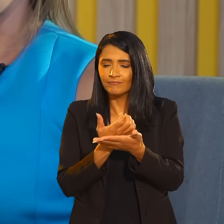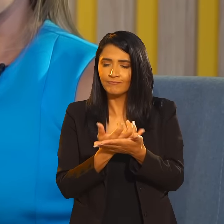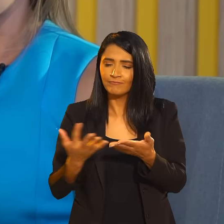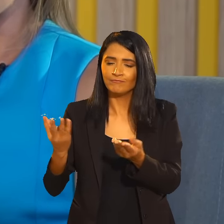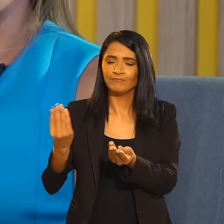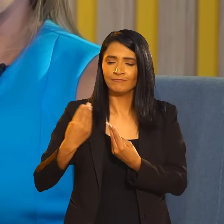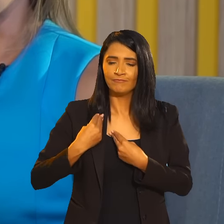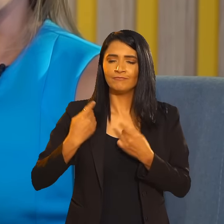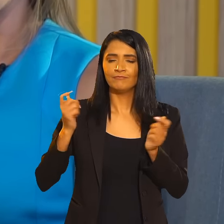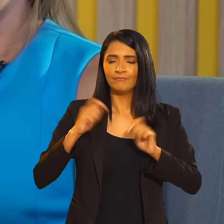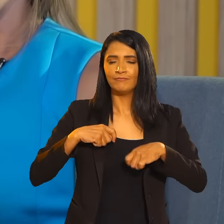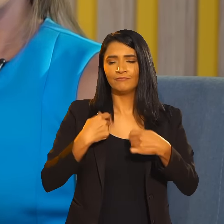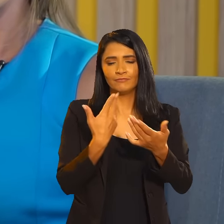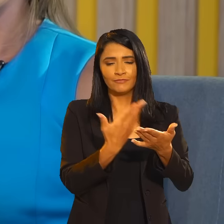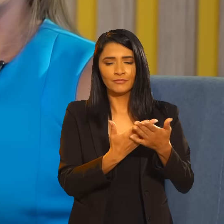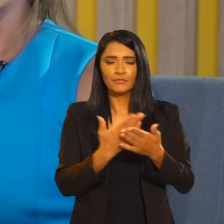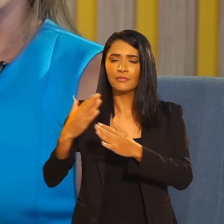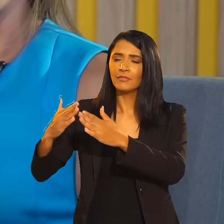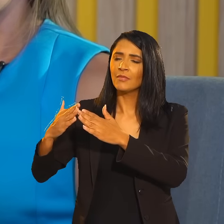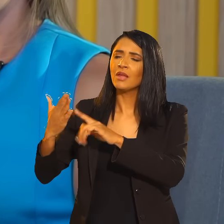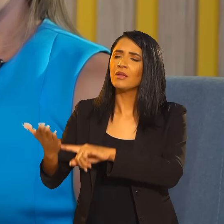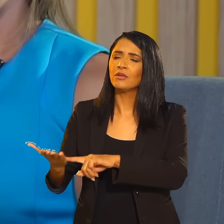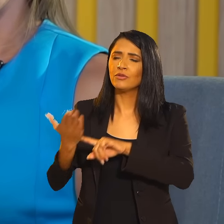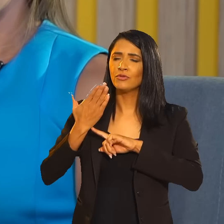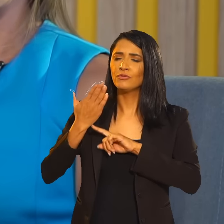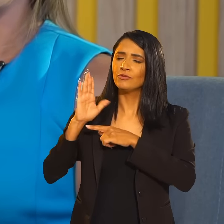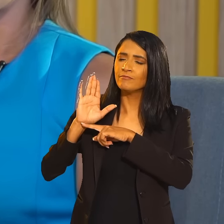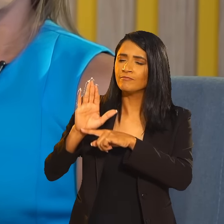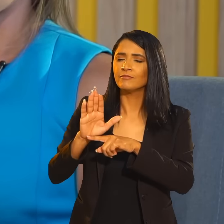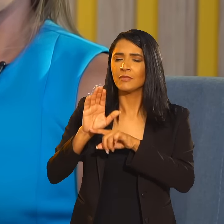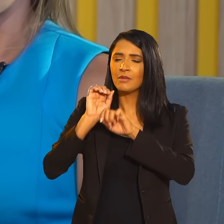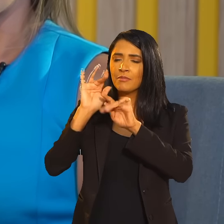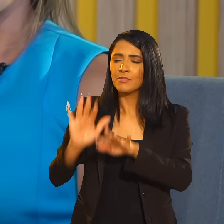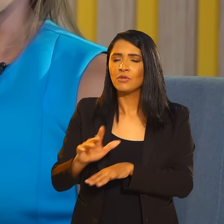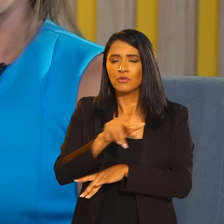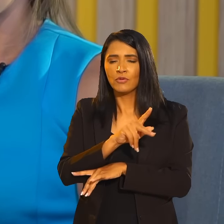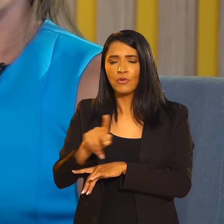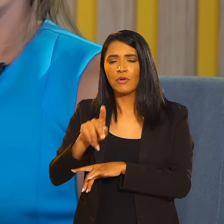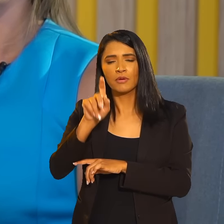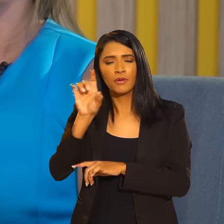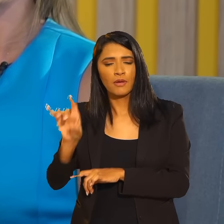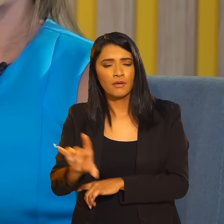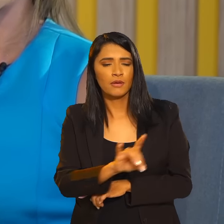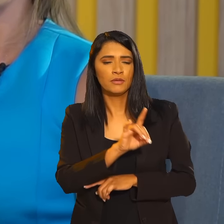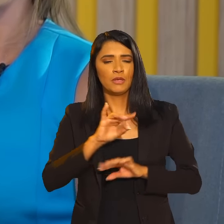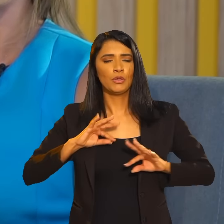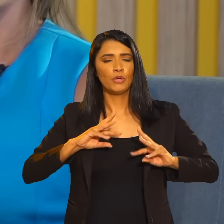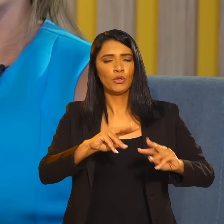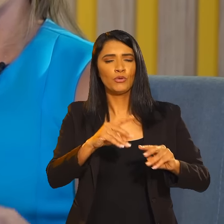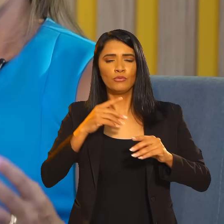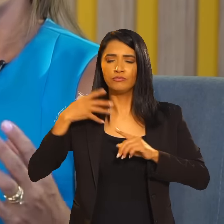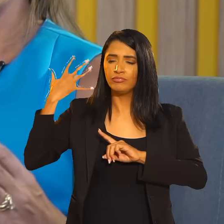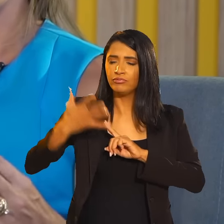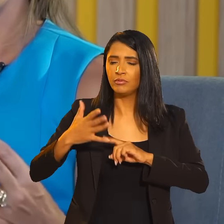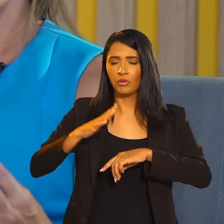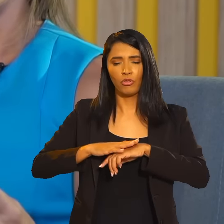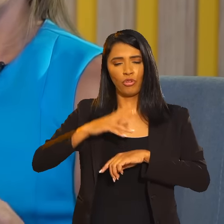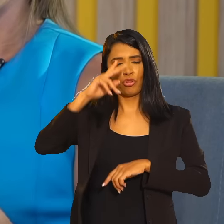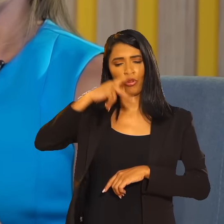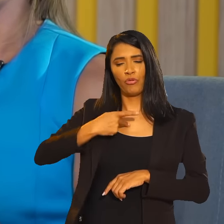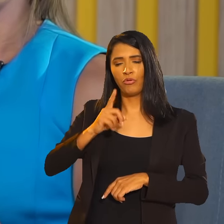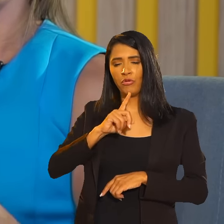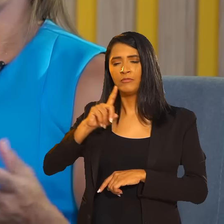Senhor nos deu para estudarmos. Por favor, nos ajude, ilumine a cada um dos professores que estão aqui, que tudo que seja falado não seja falado por